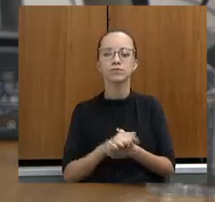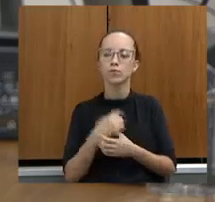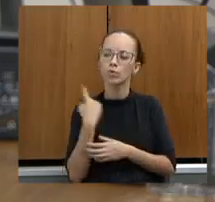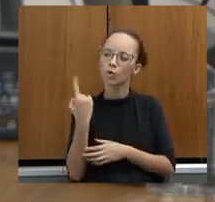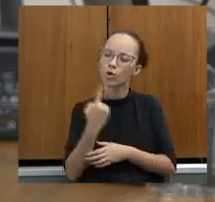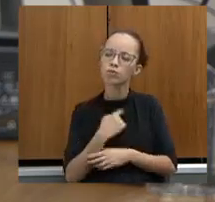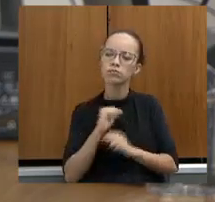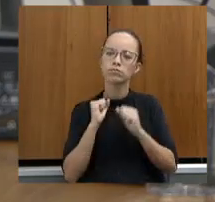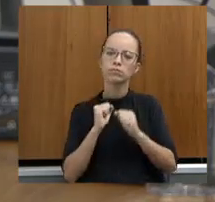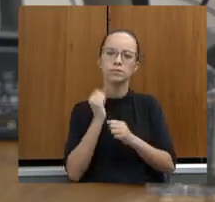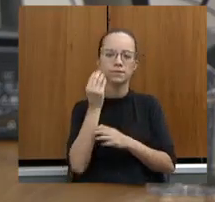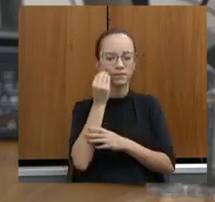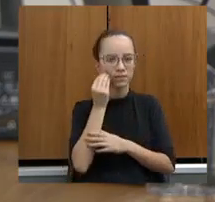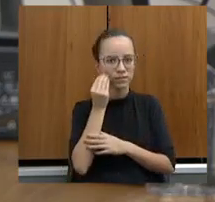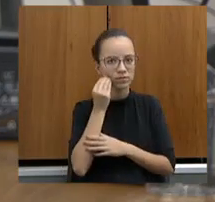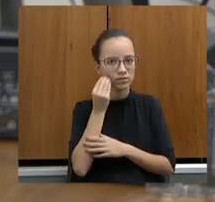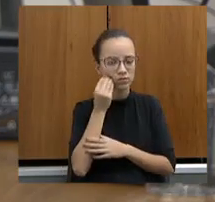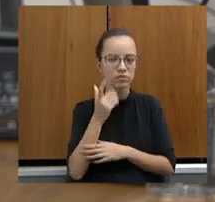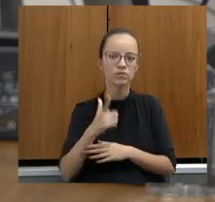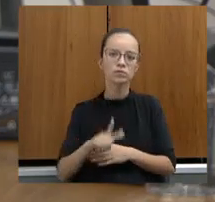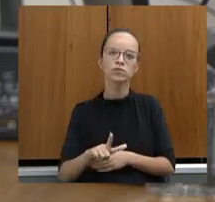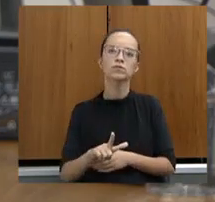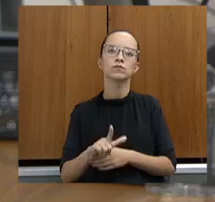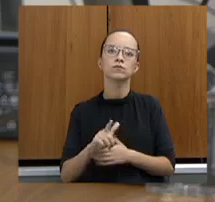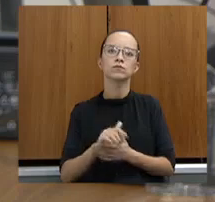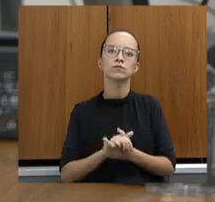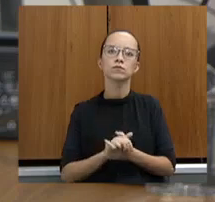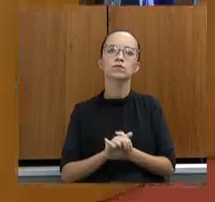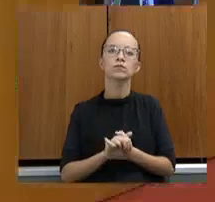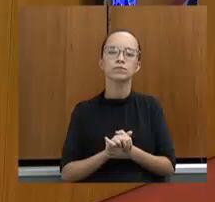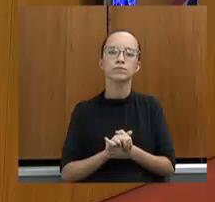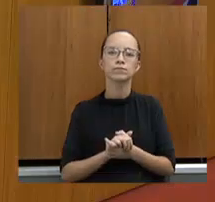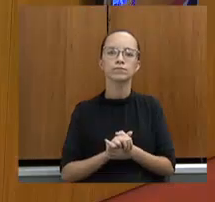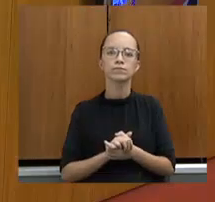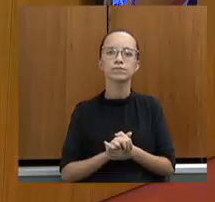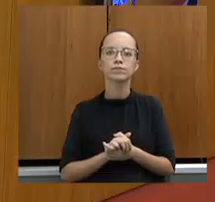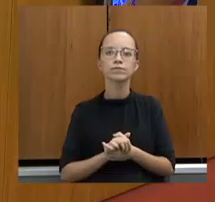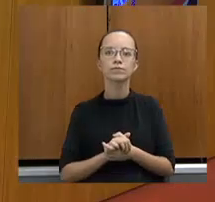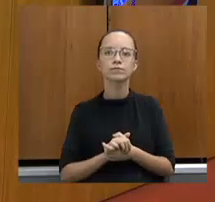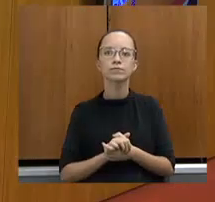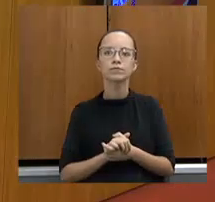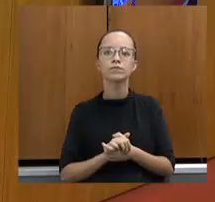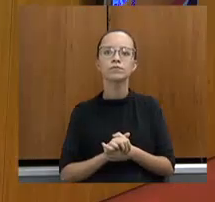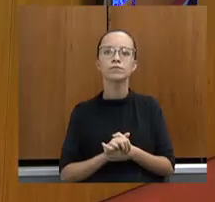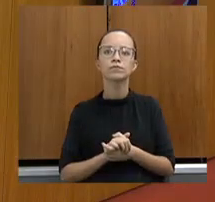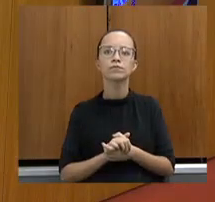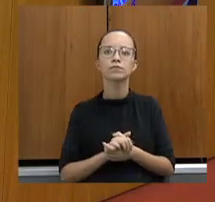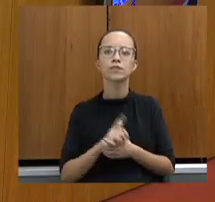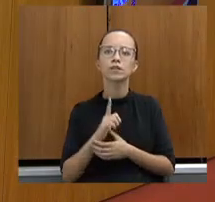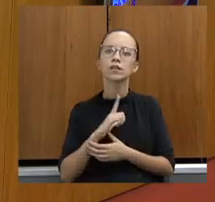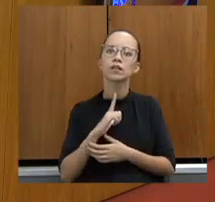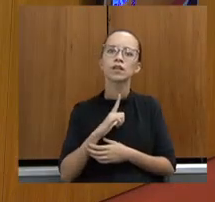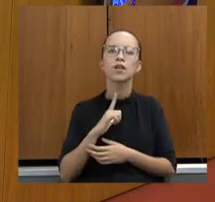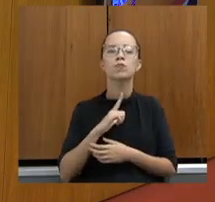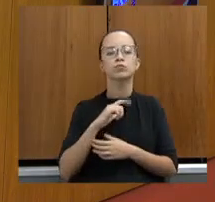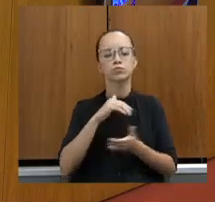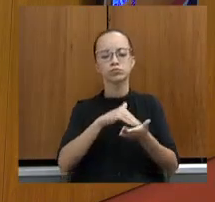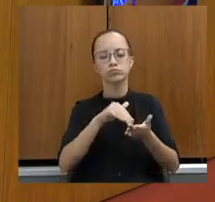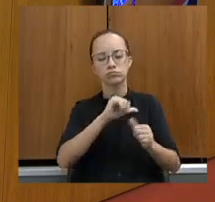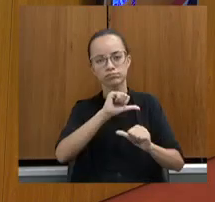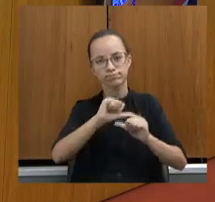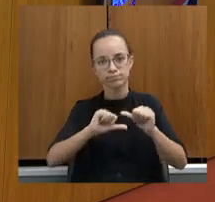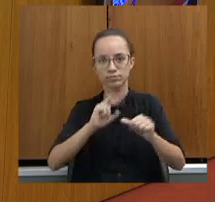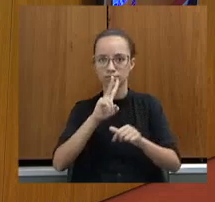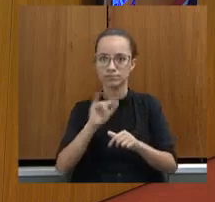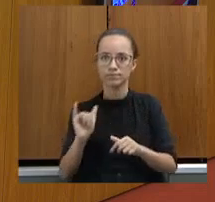tentar num outro momento novamente é isso que eu ia falar nós temos teremos uma renovação de secretário de fazenda